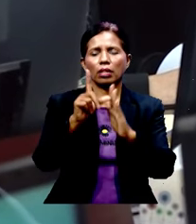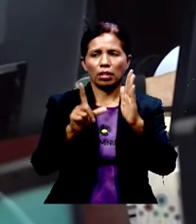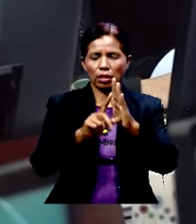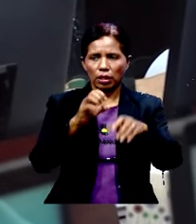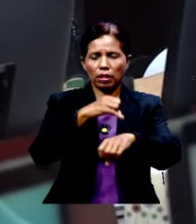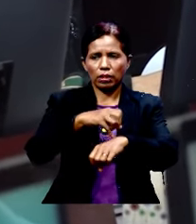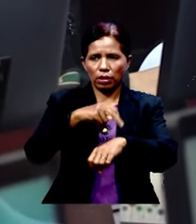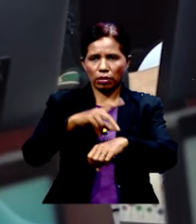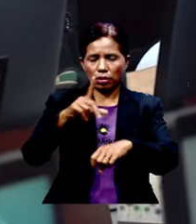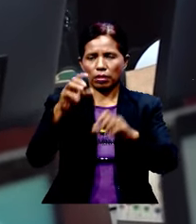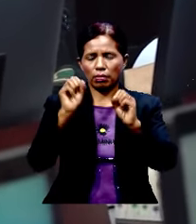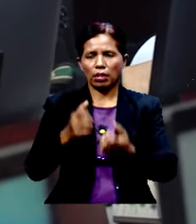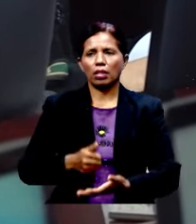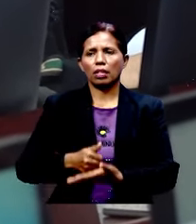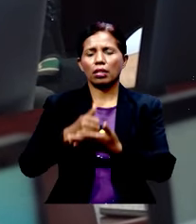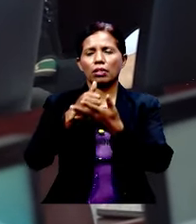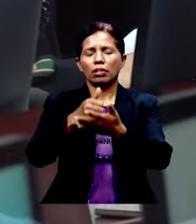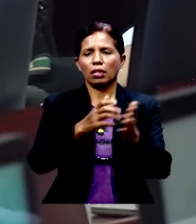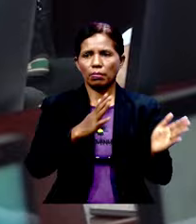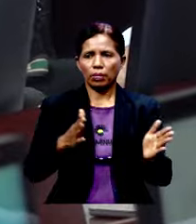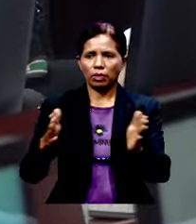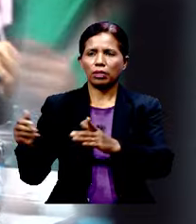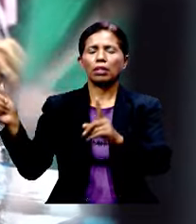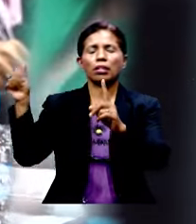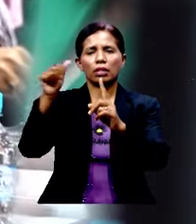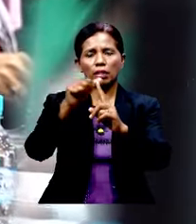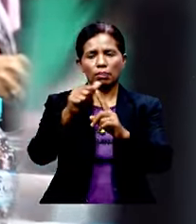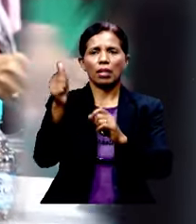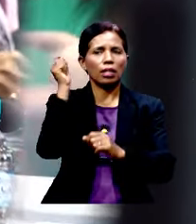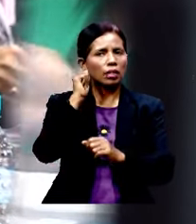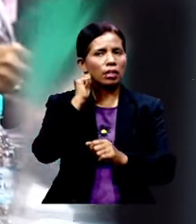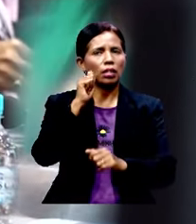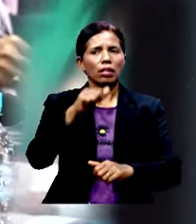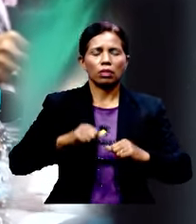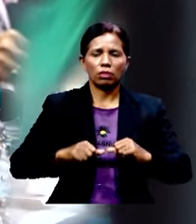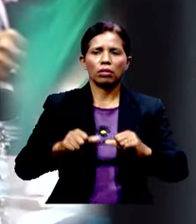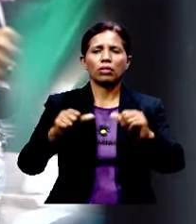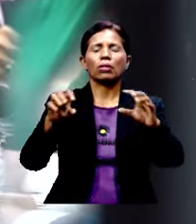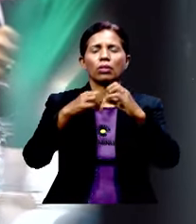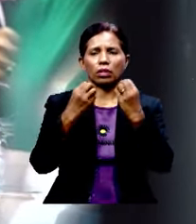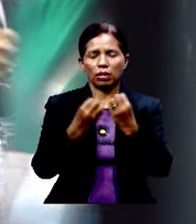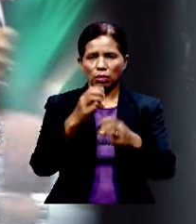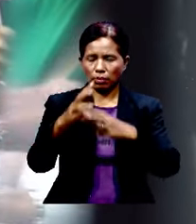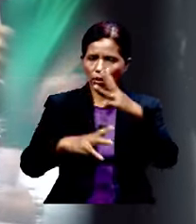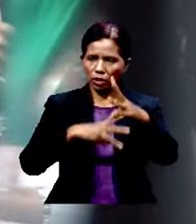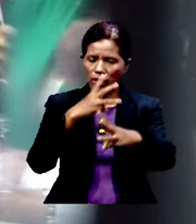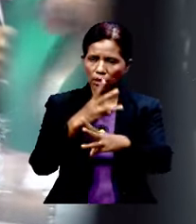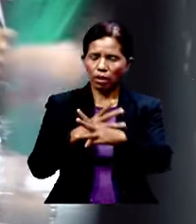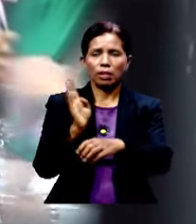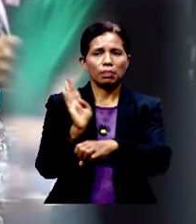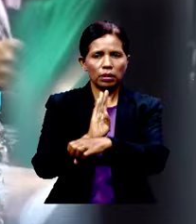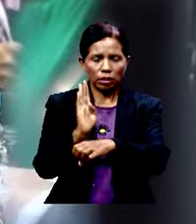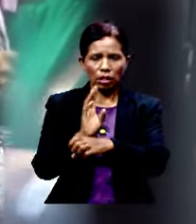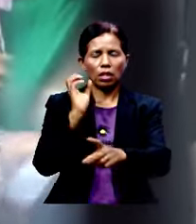internacionais, atubele facilita processo adesão baseam, nebe lau rela na Organização Mundial Comércio, nebe